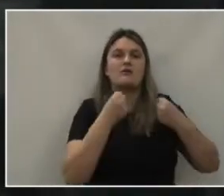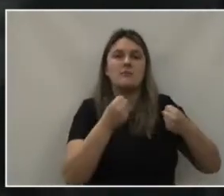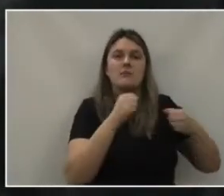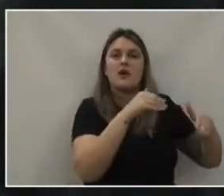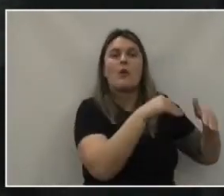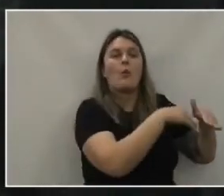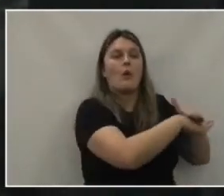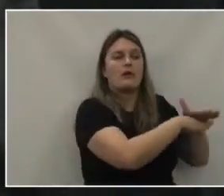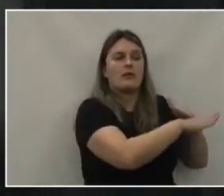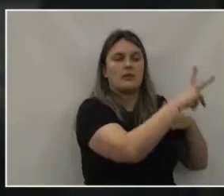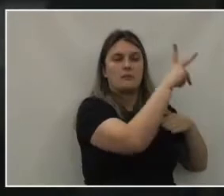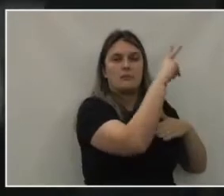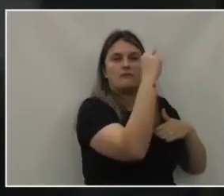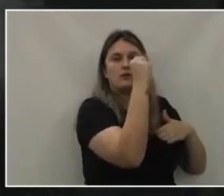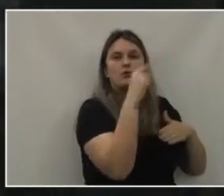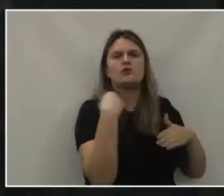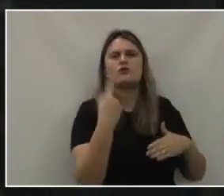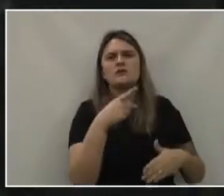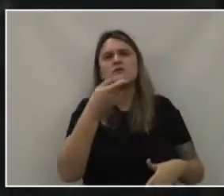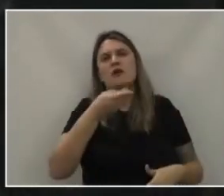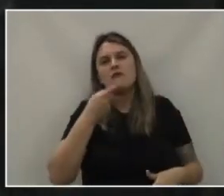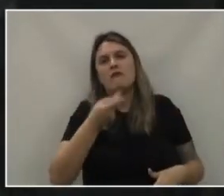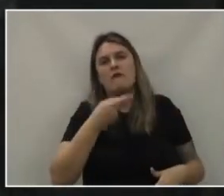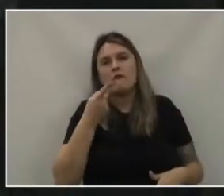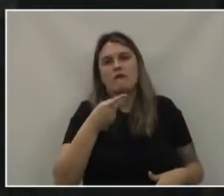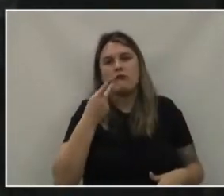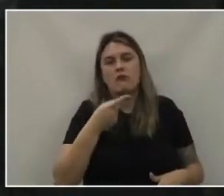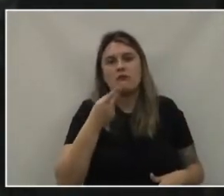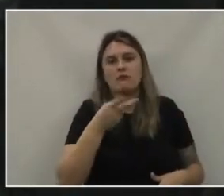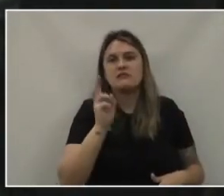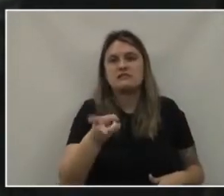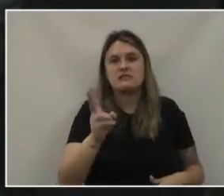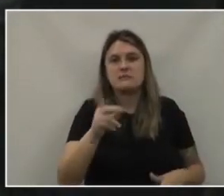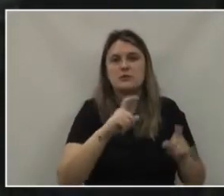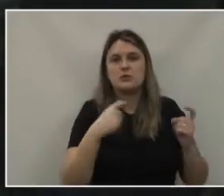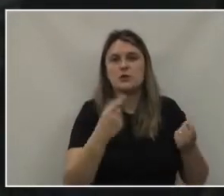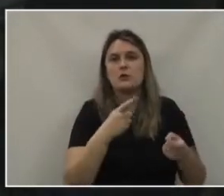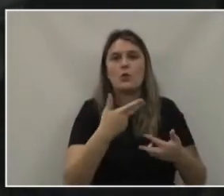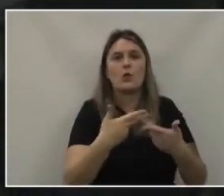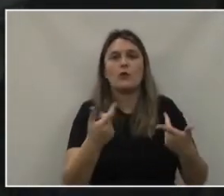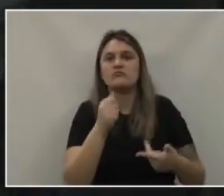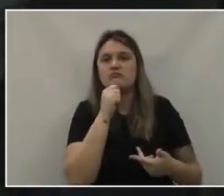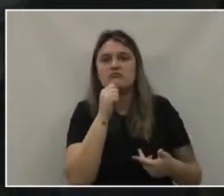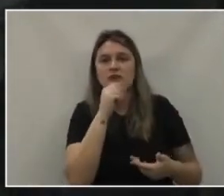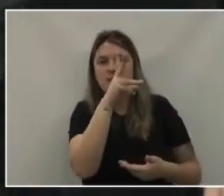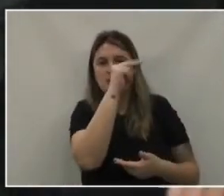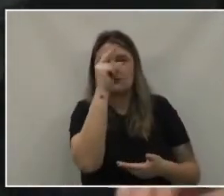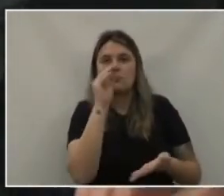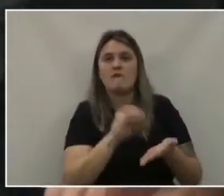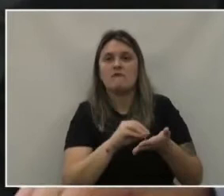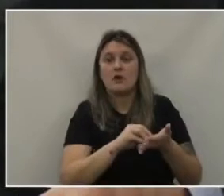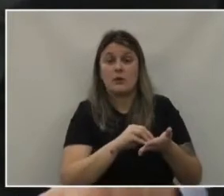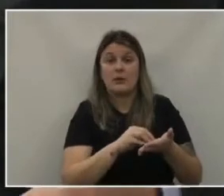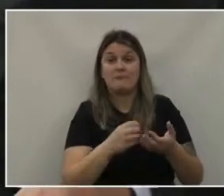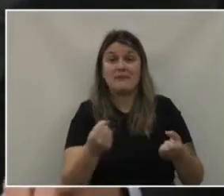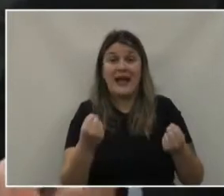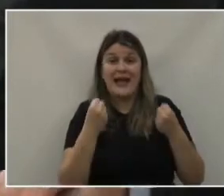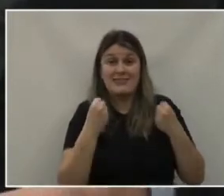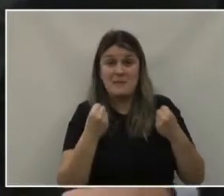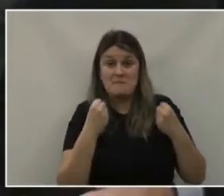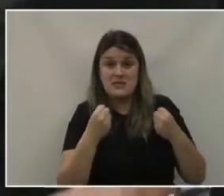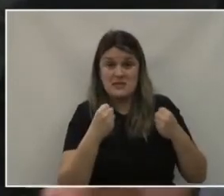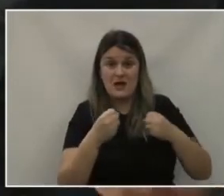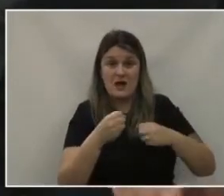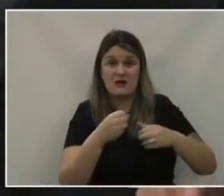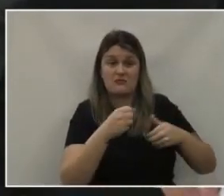nós falando aqui, todos os vereadores falando, e a coisa não é colocada lá. Uma academia parada, amontoada,